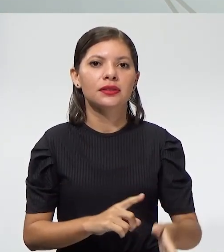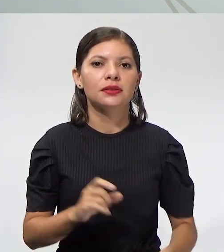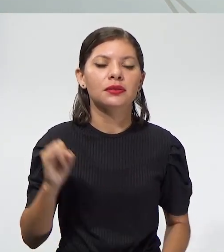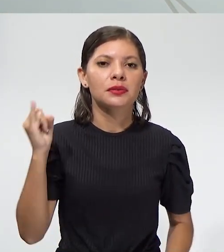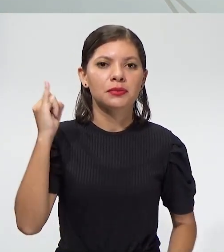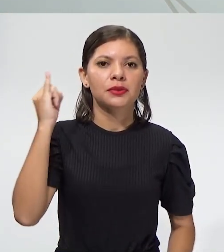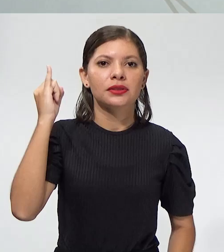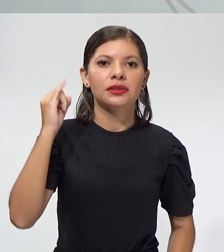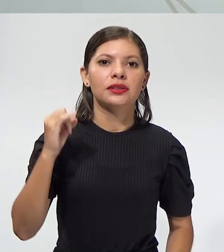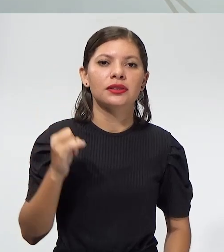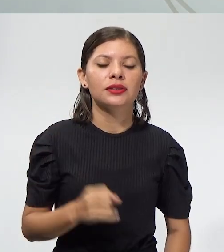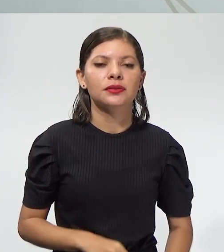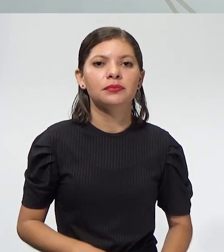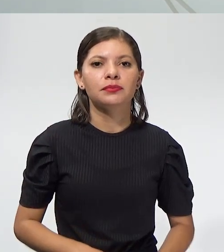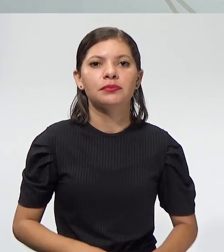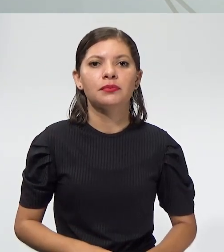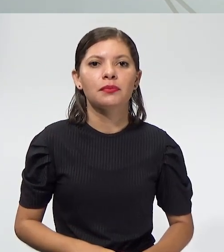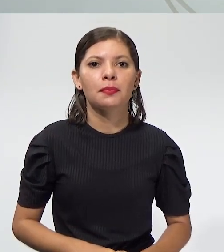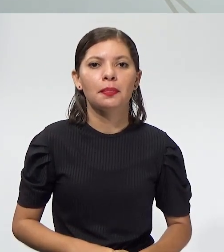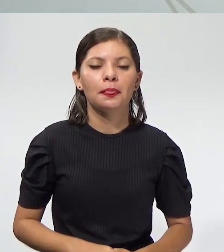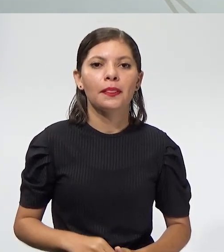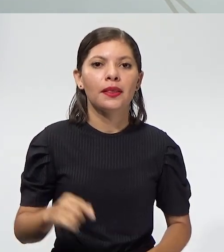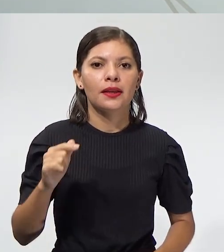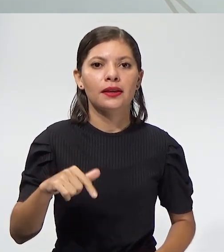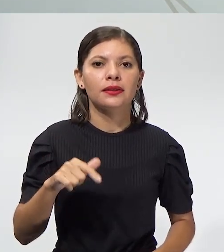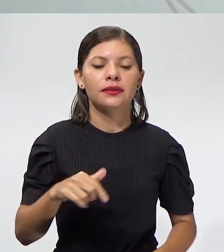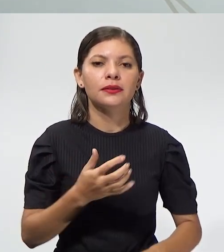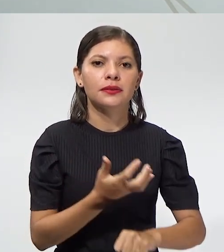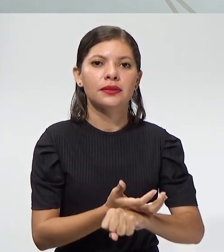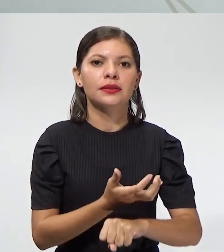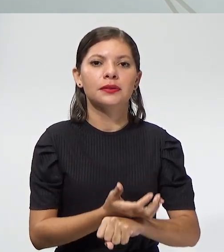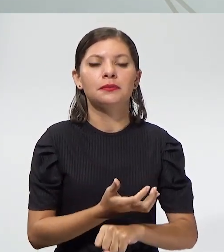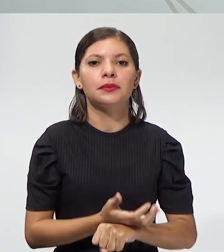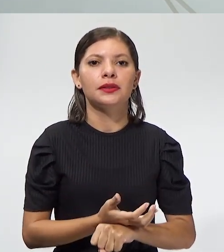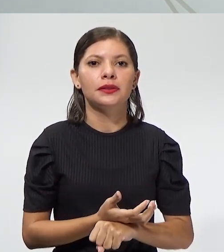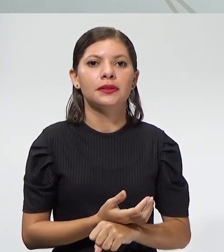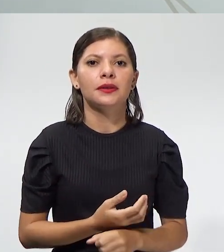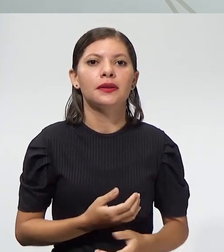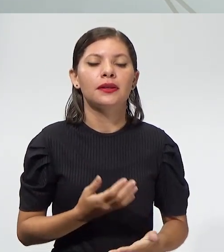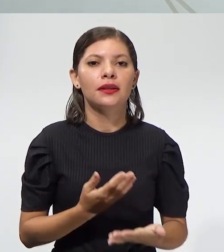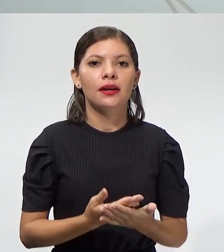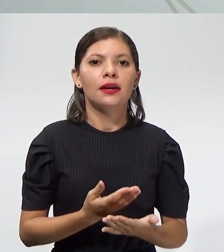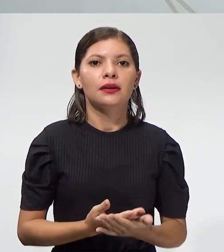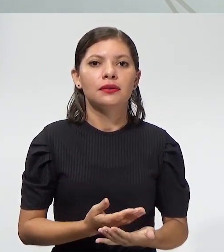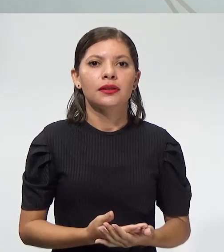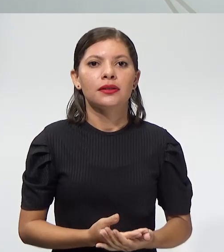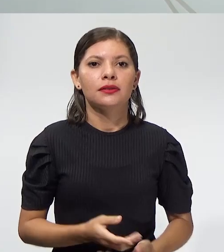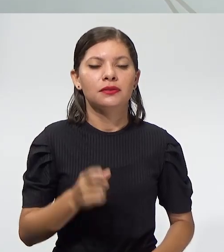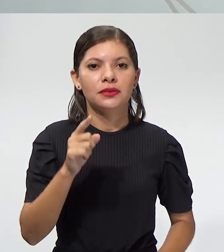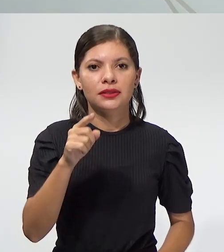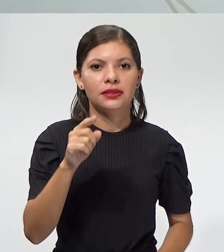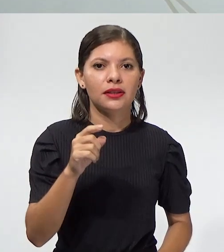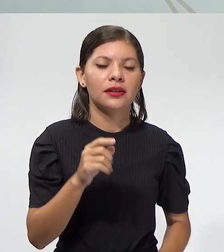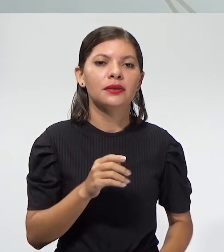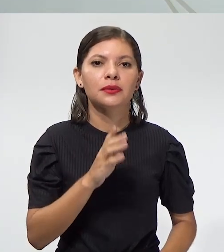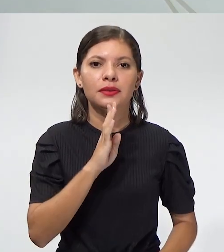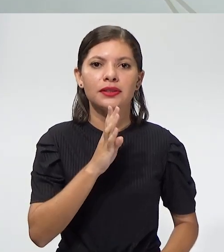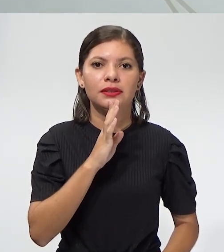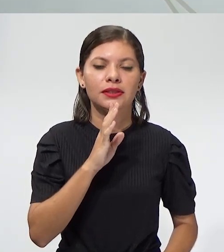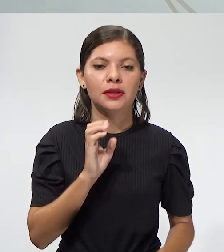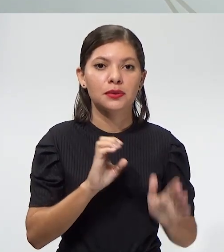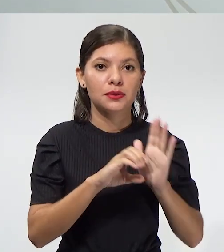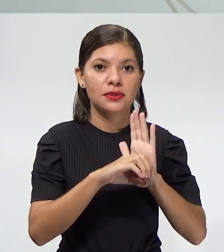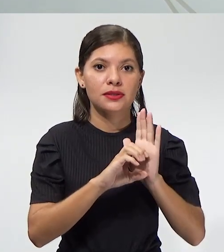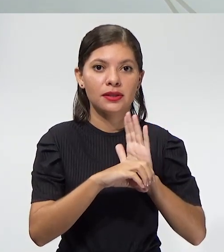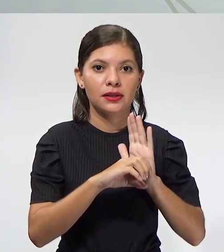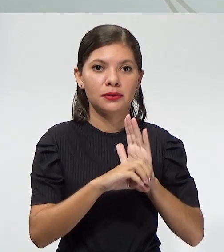fazer na escola. Então, aqui nessa disciplina, e especialmente na aula de hoje, você vai conhecer dois conceitos fundamentais, que é o conceito